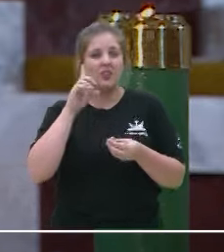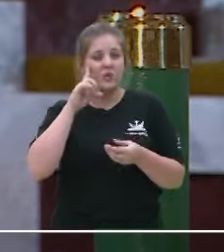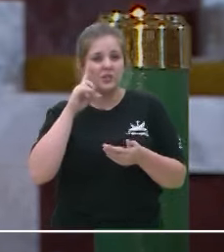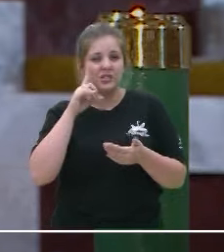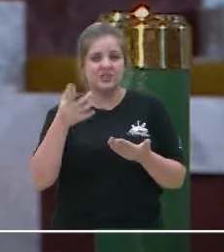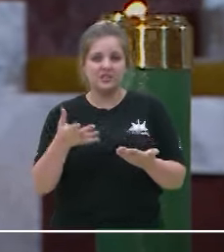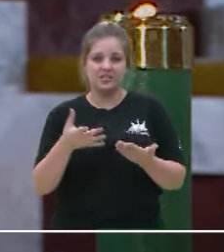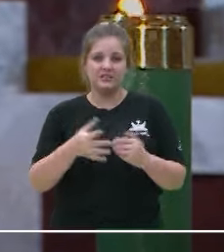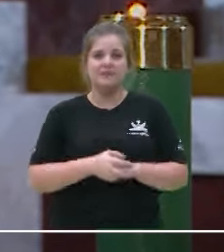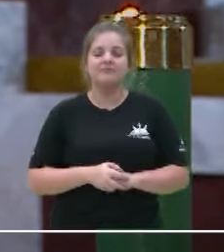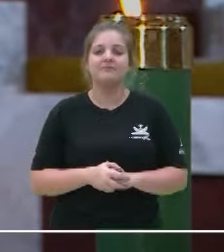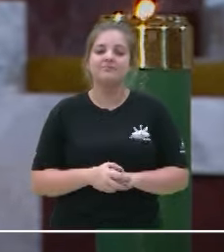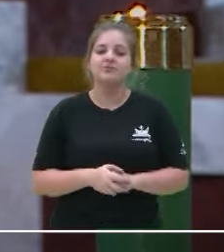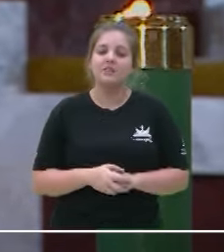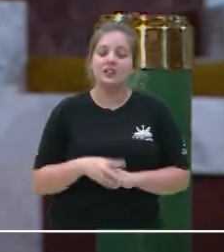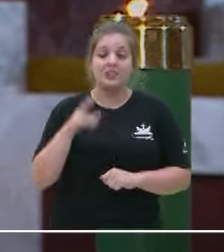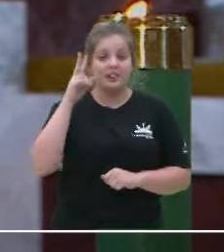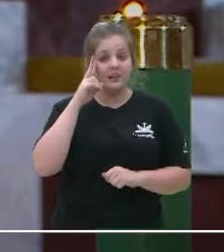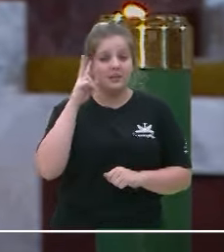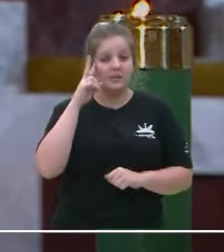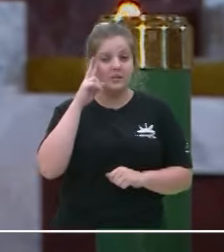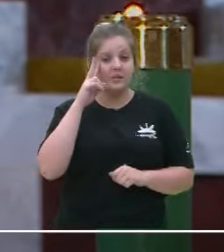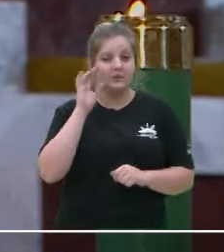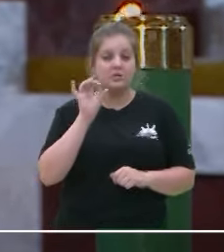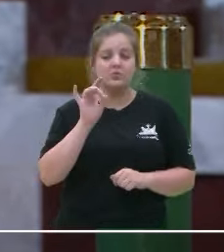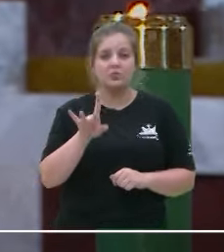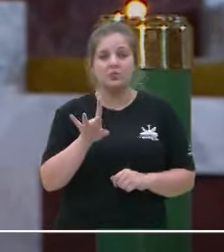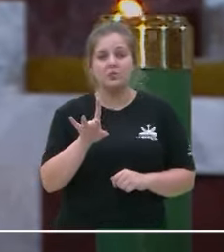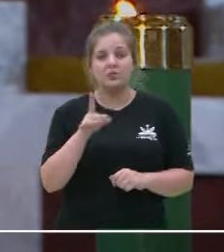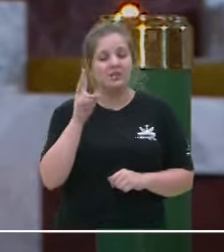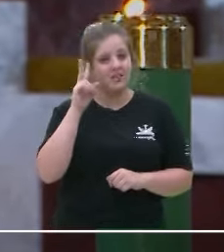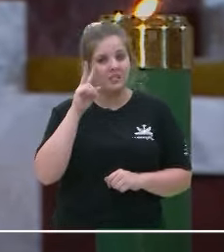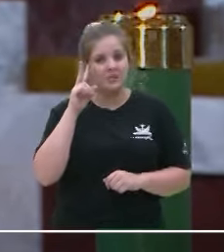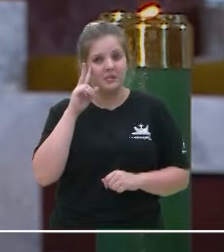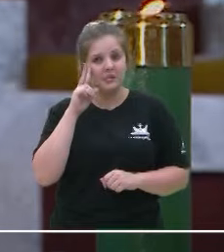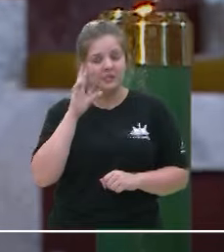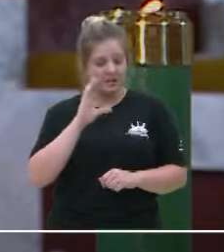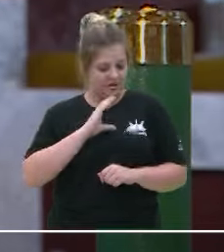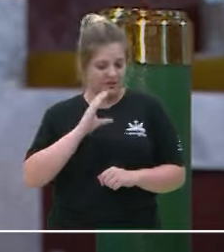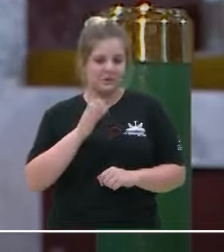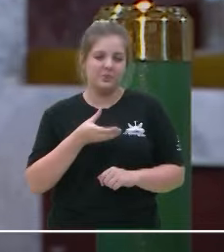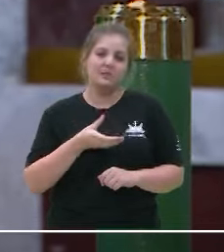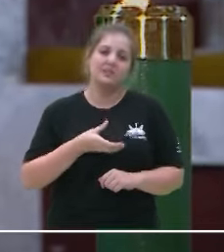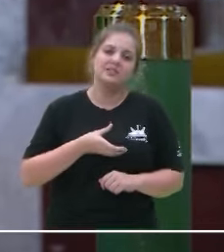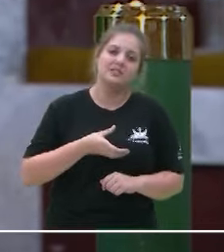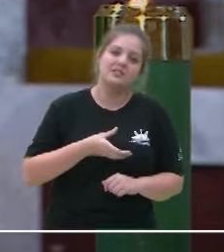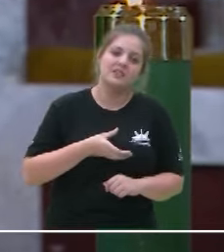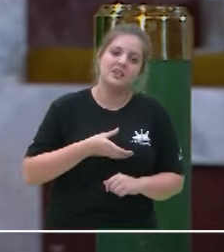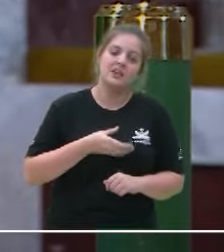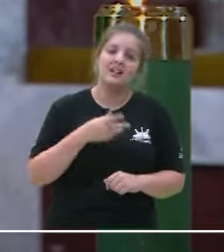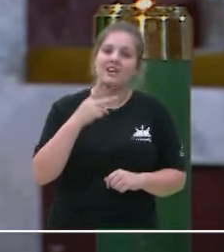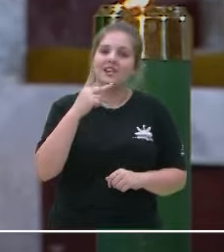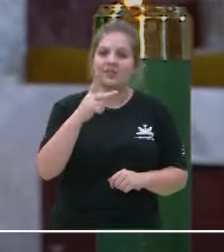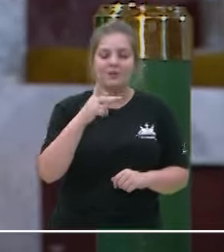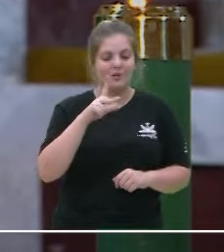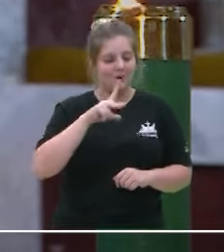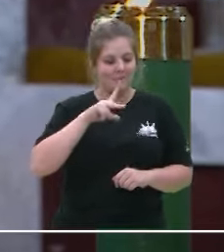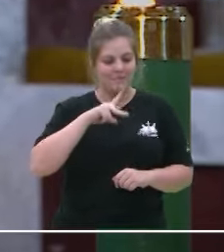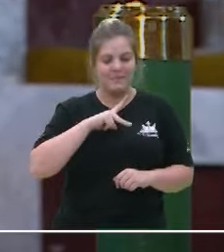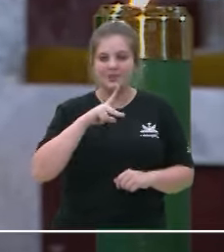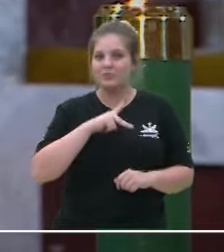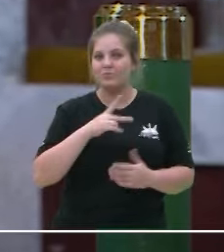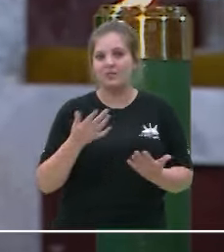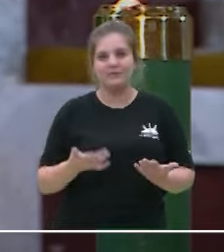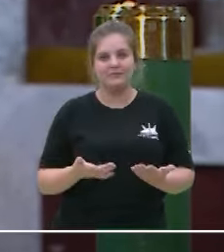lembremos não repetindo só lembrando a conversão ela é sua é